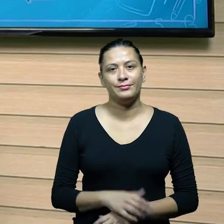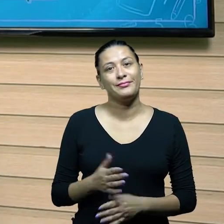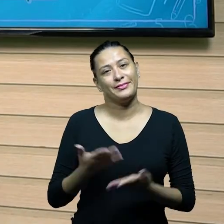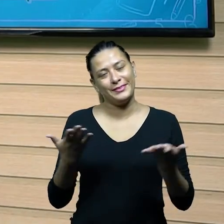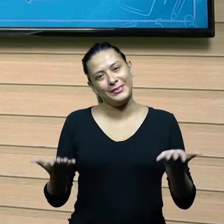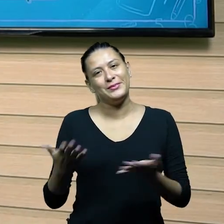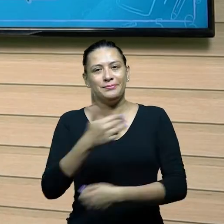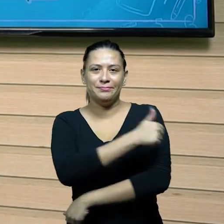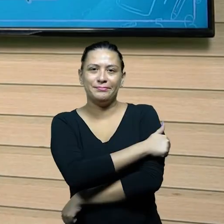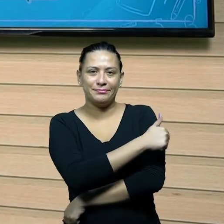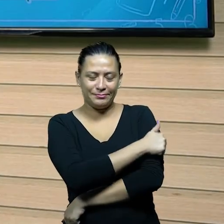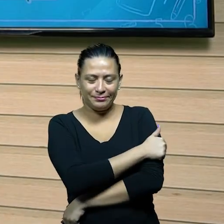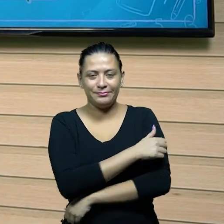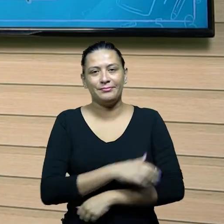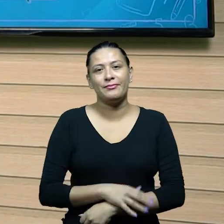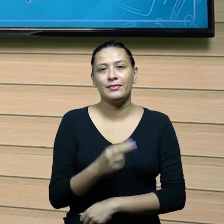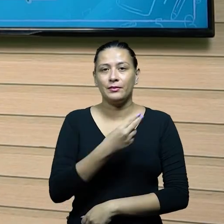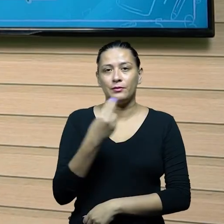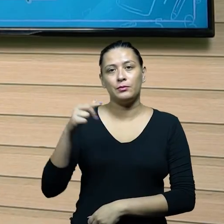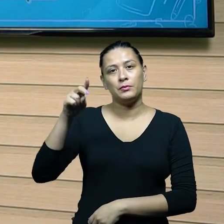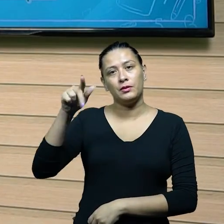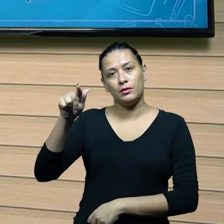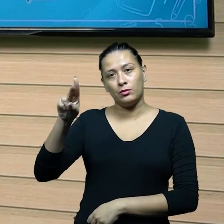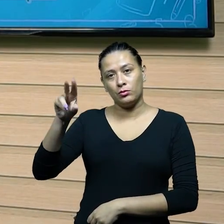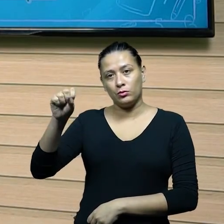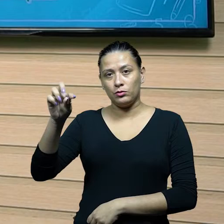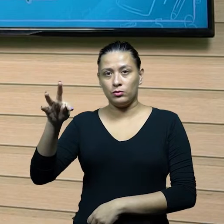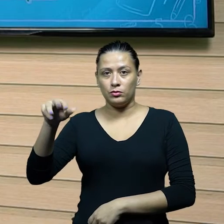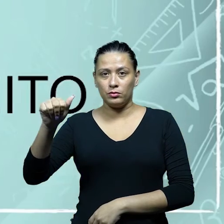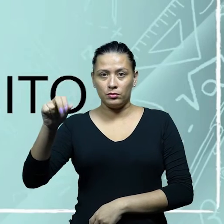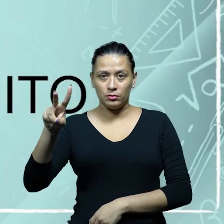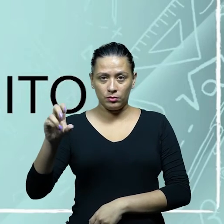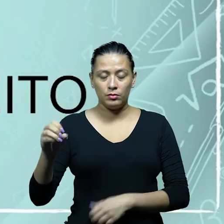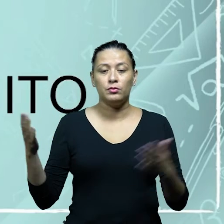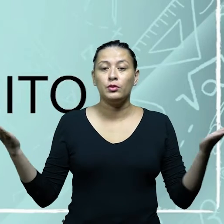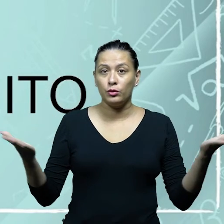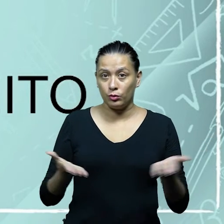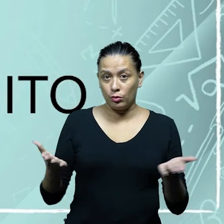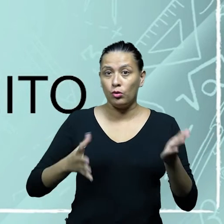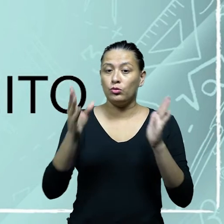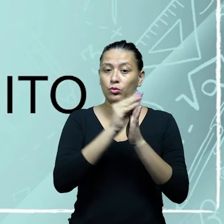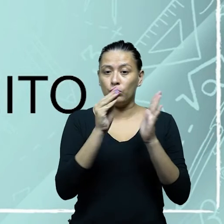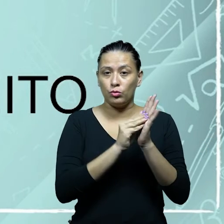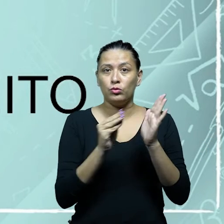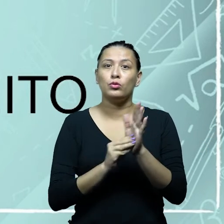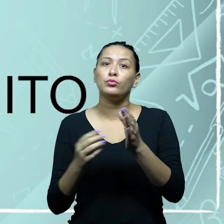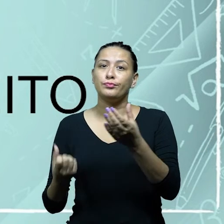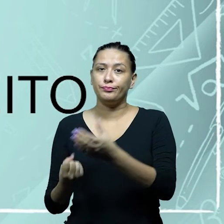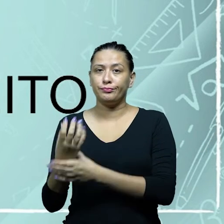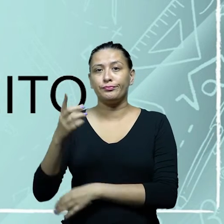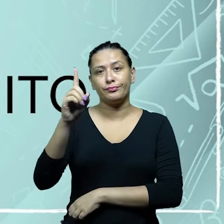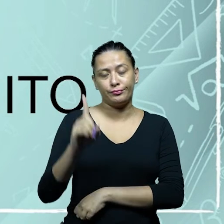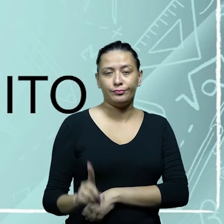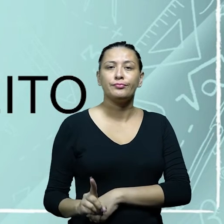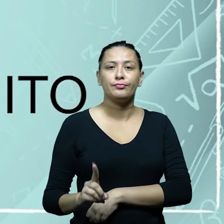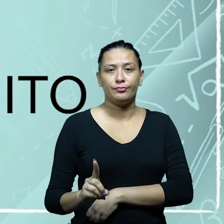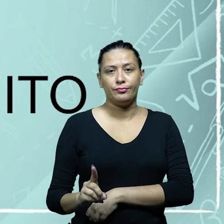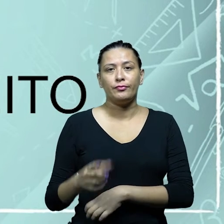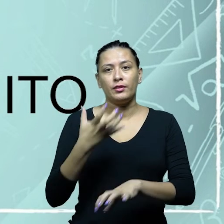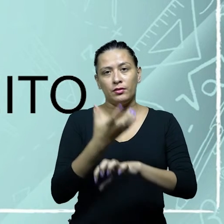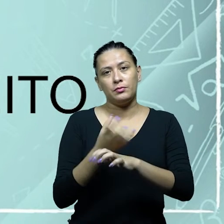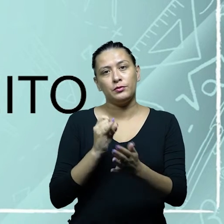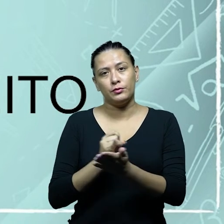o Olá alunos meu nome é professor Gustavo Neiva E hoje nós vamos trabalhar o conteúdo de fonte do direito para a disciplina